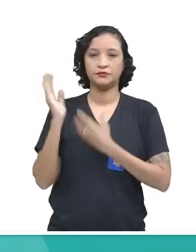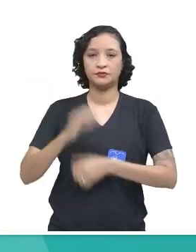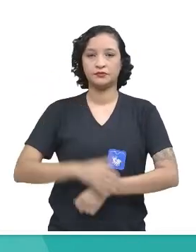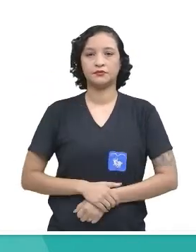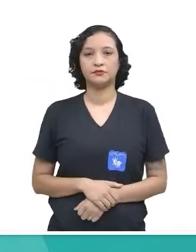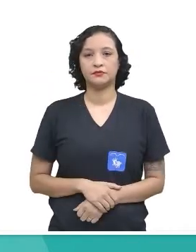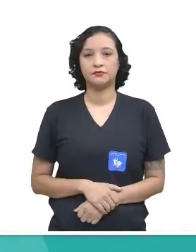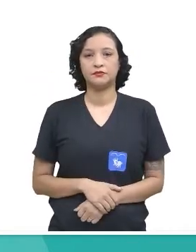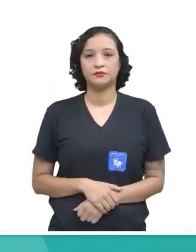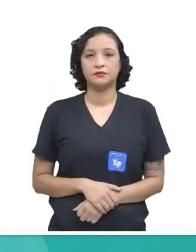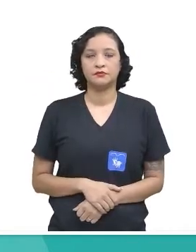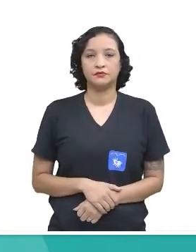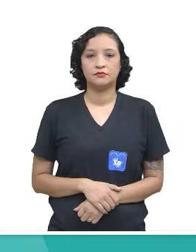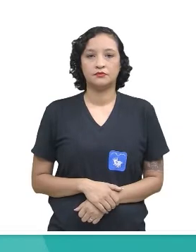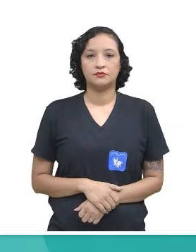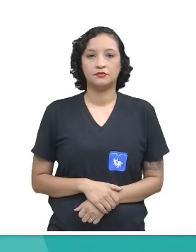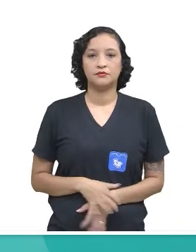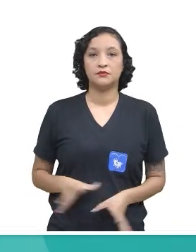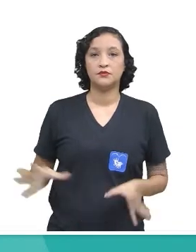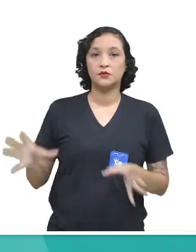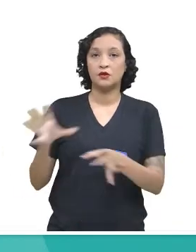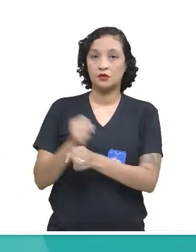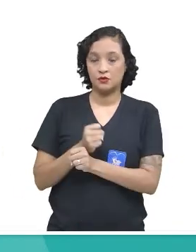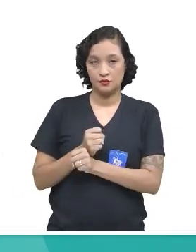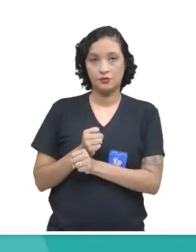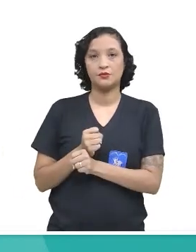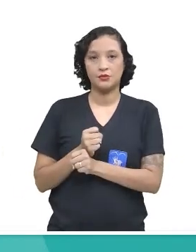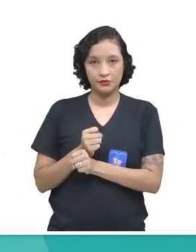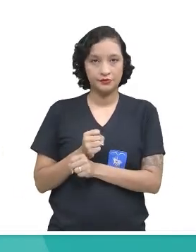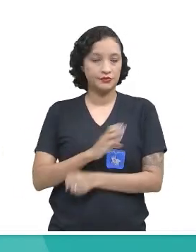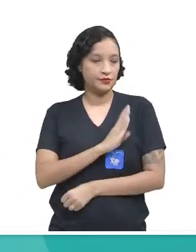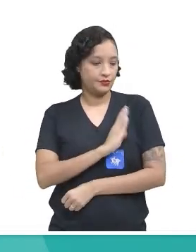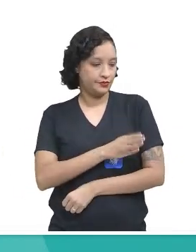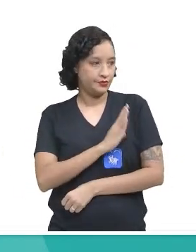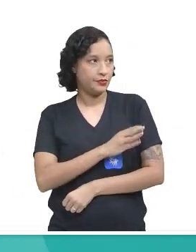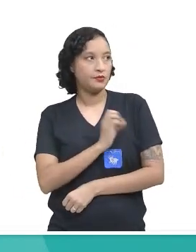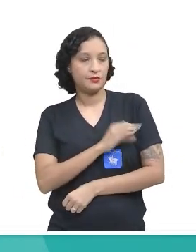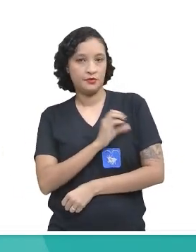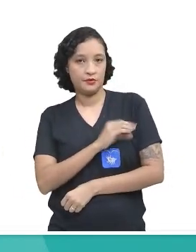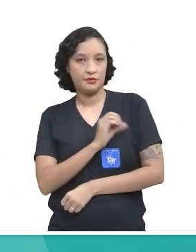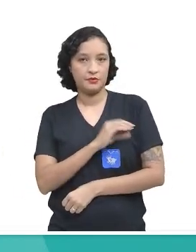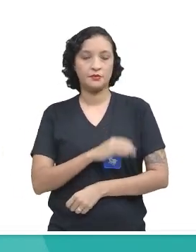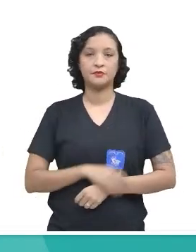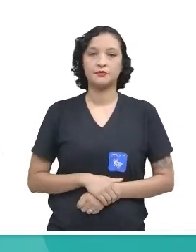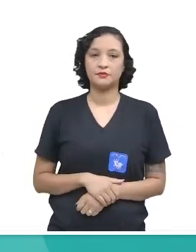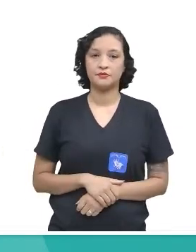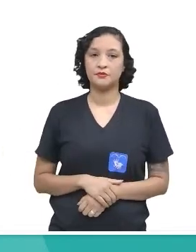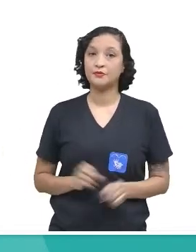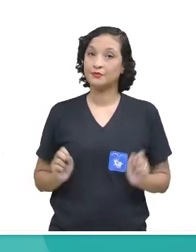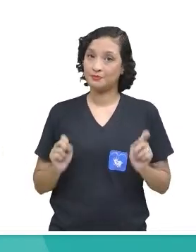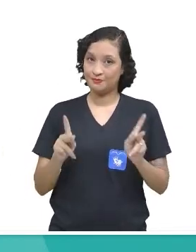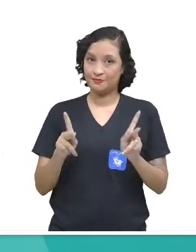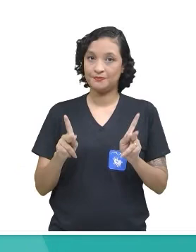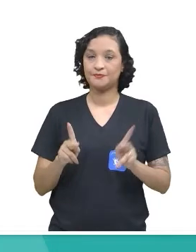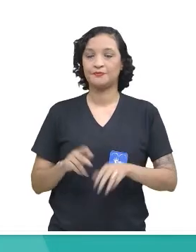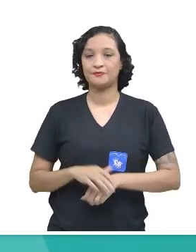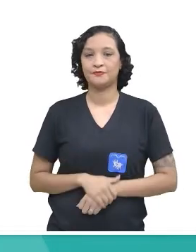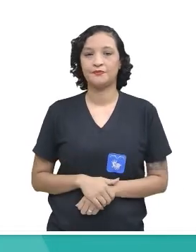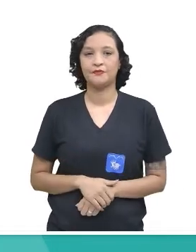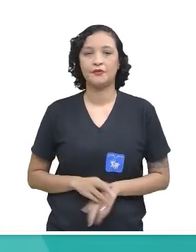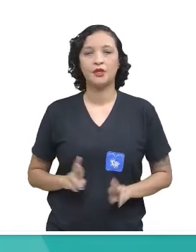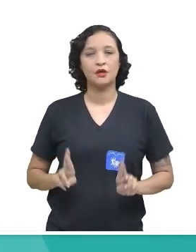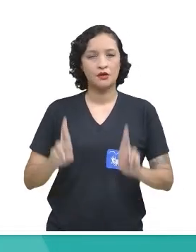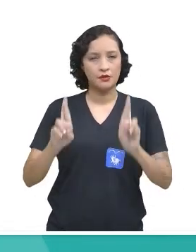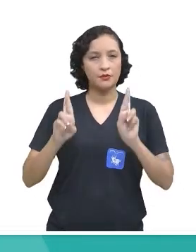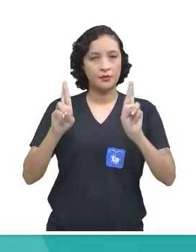cardíaca. Então, ele mesmo já calcula os batimentos cardíacos do indivíduo. Ok, minha gente? Eu espero que